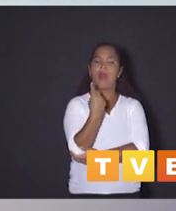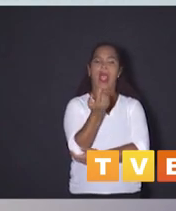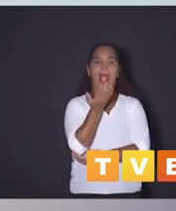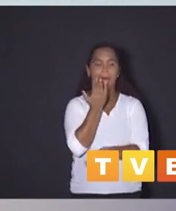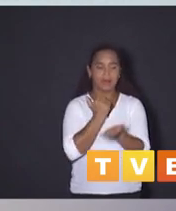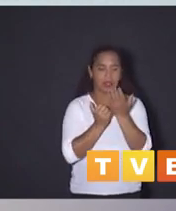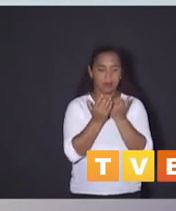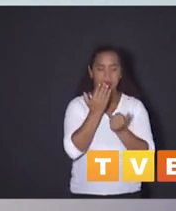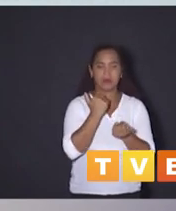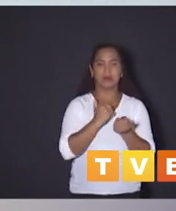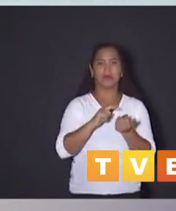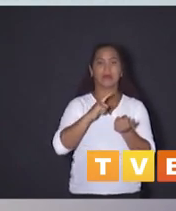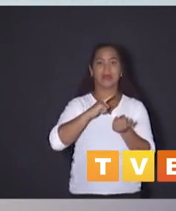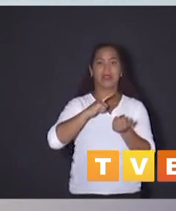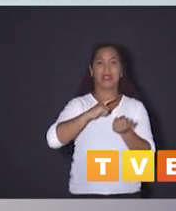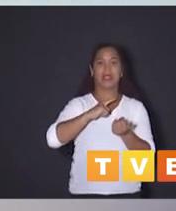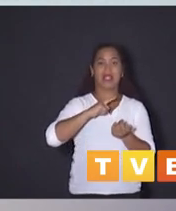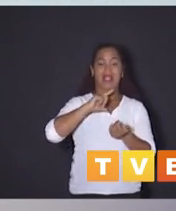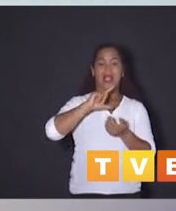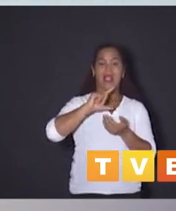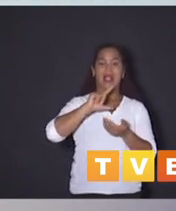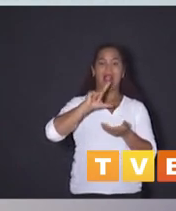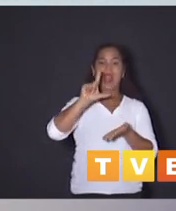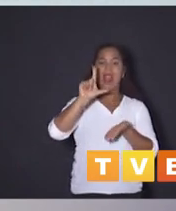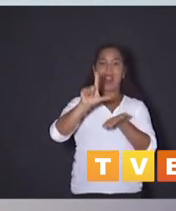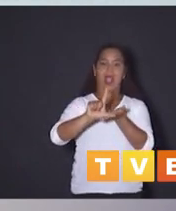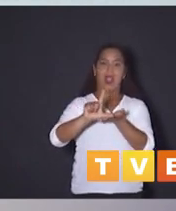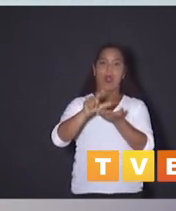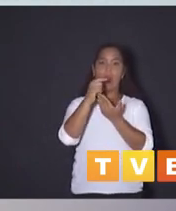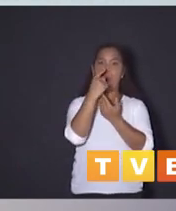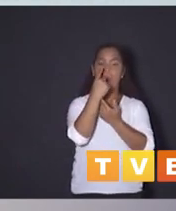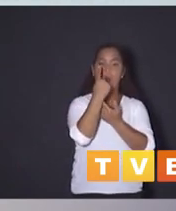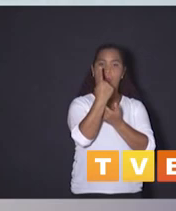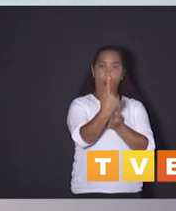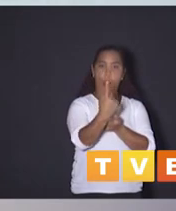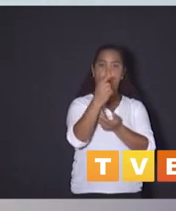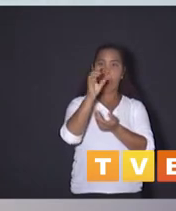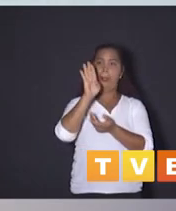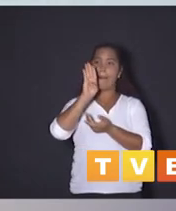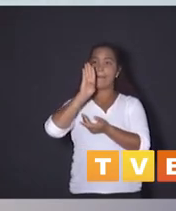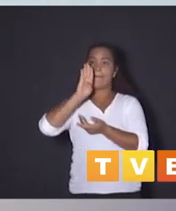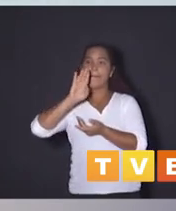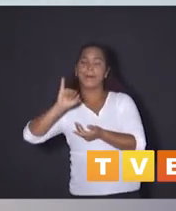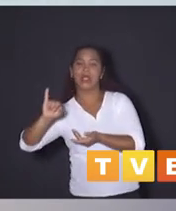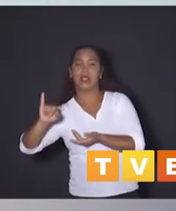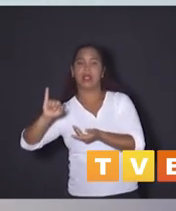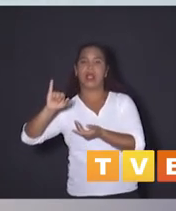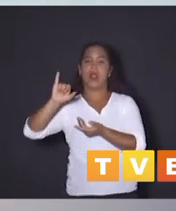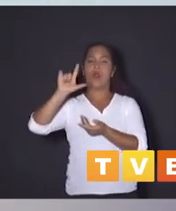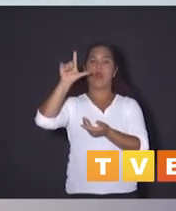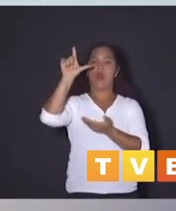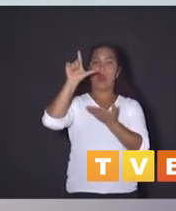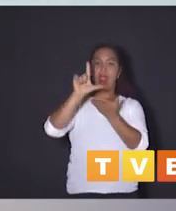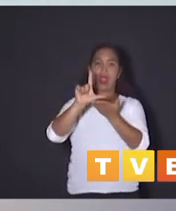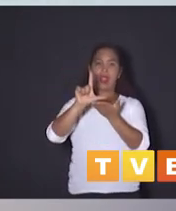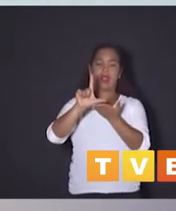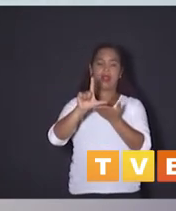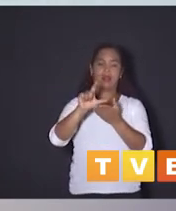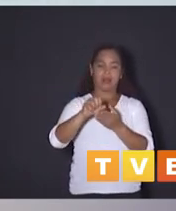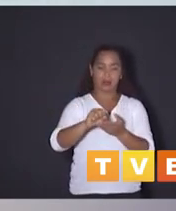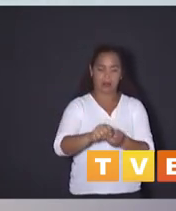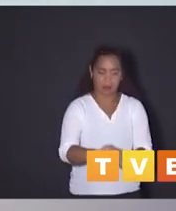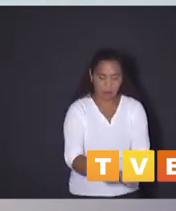1 bilhão de litros de agrotóxicos então ele está esse 1 bilhão de litros está na terra